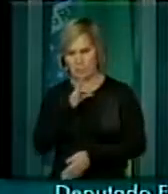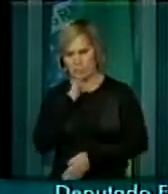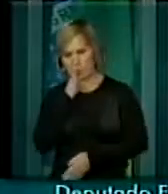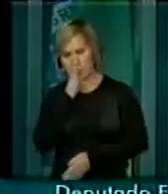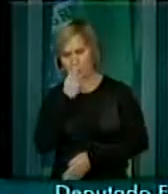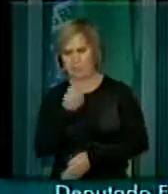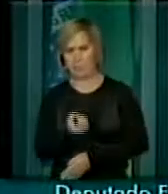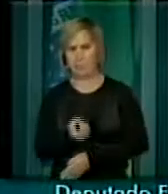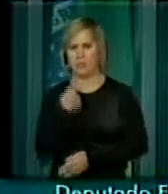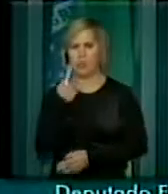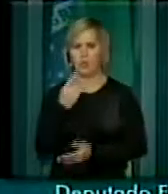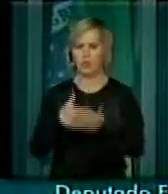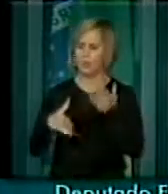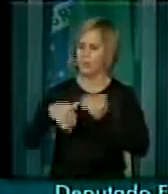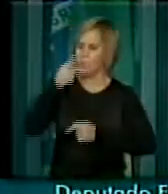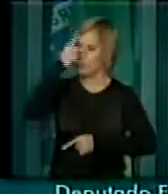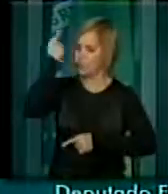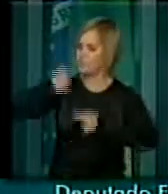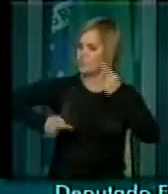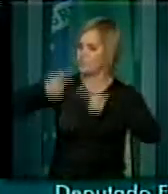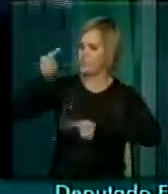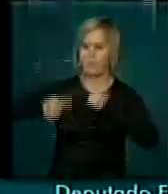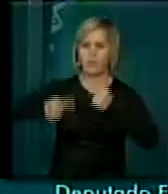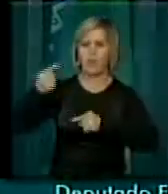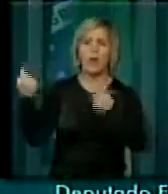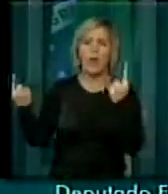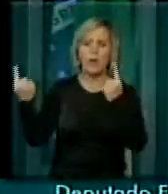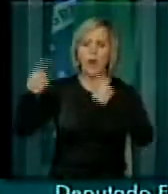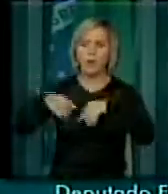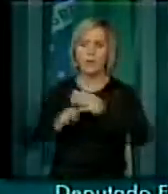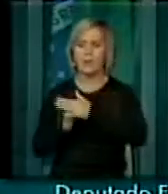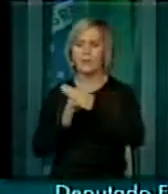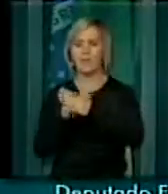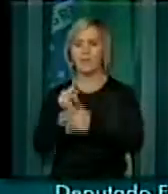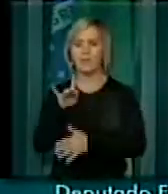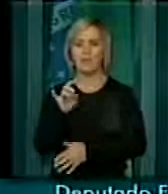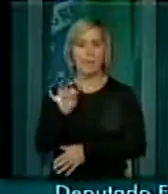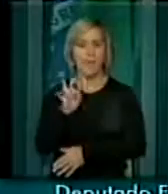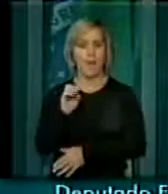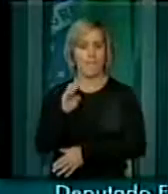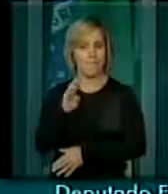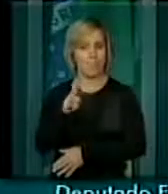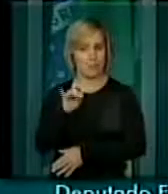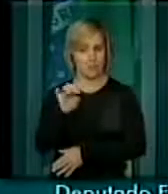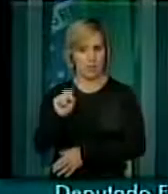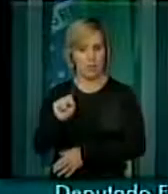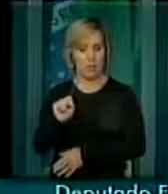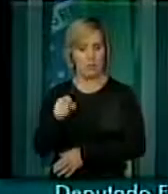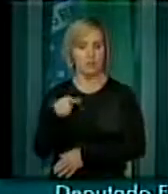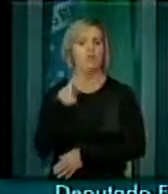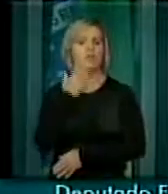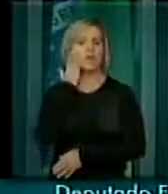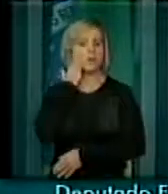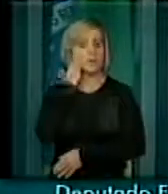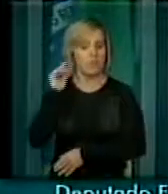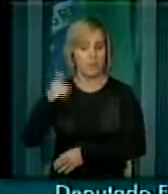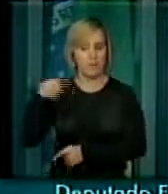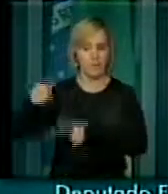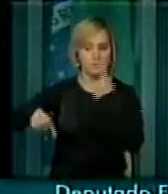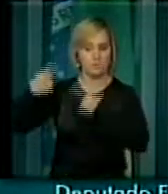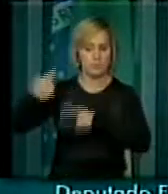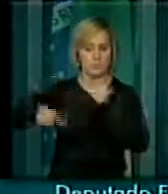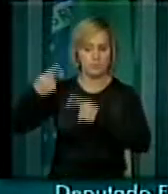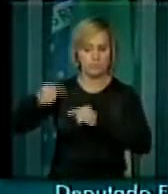esse discurso contra uma empresa como a Petrobras. Na verdade, nós sabemos que esse discurso, a matriz